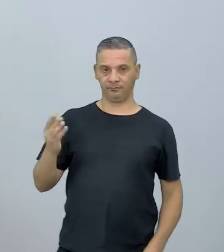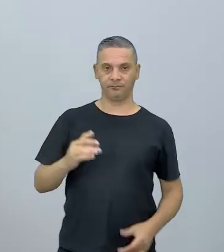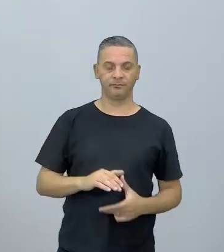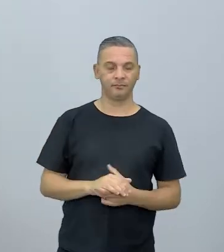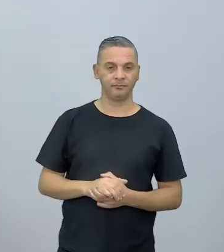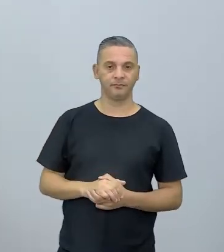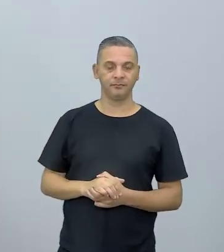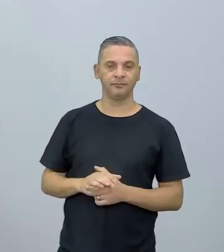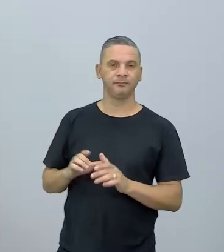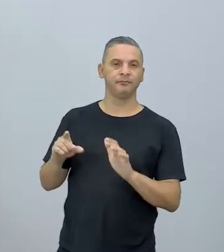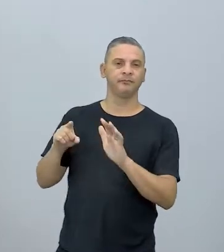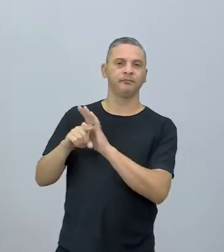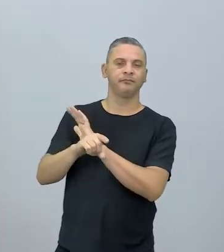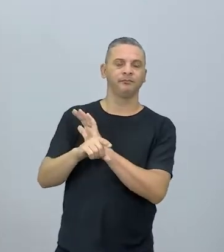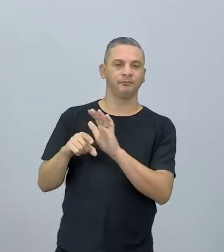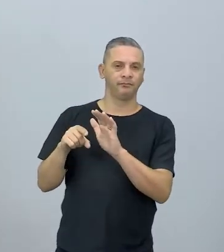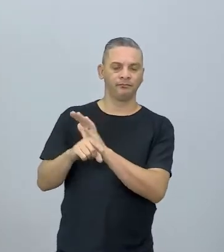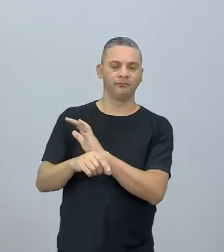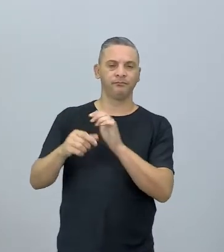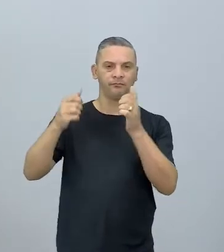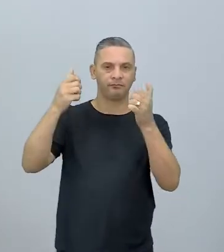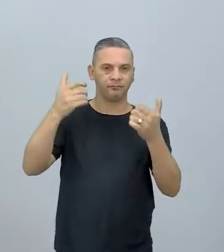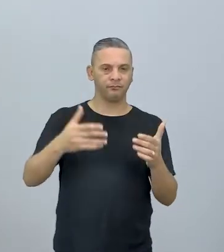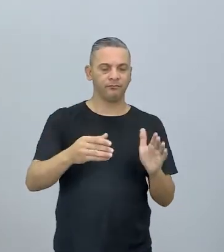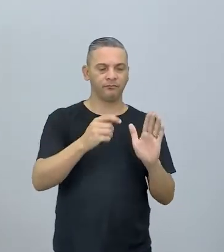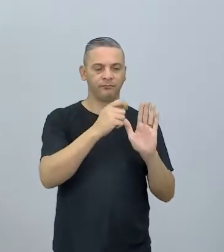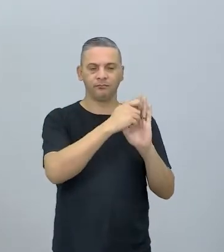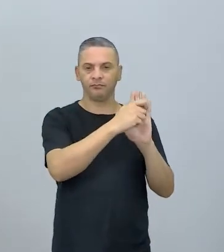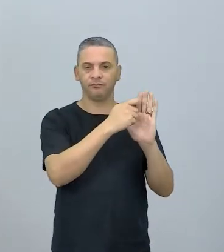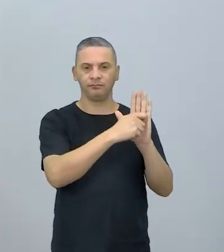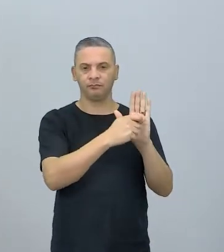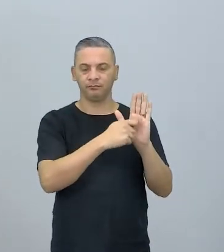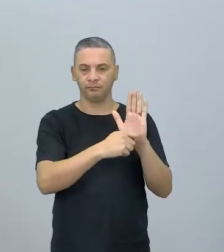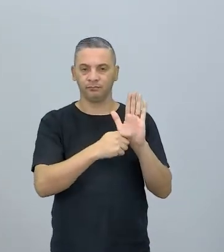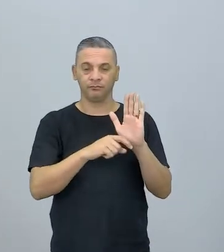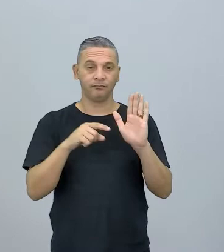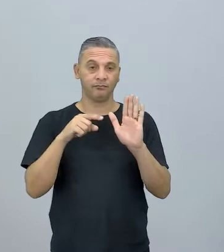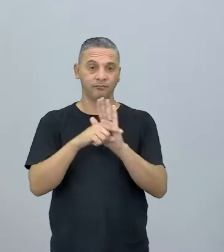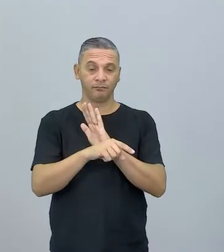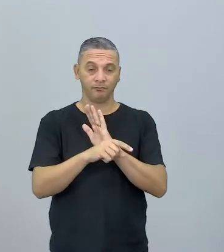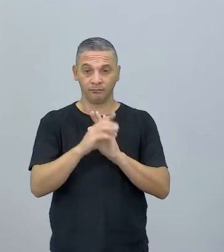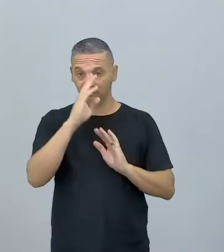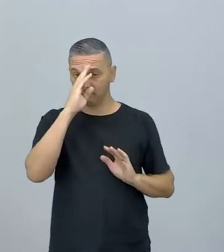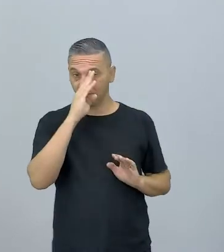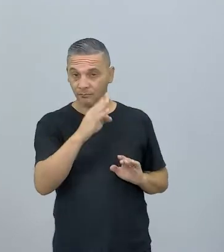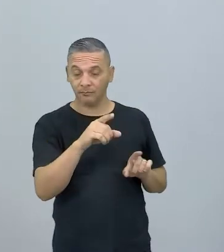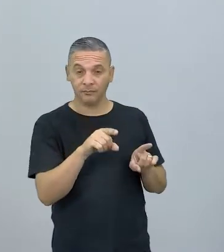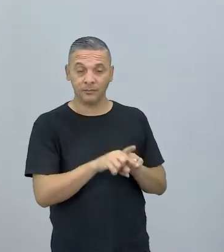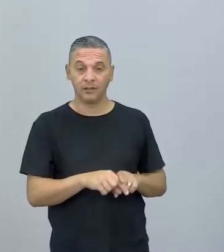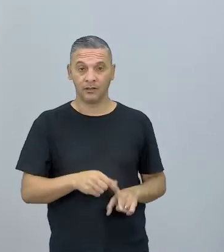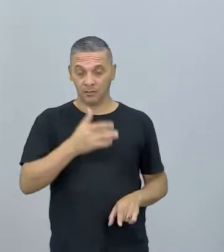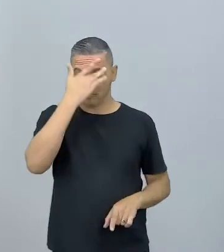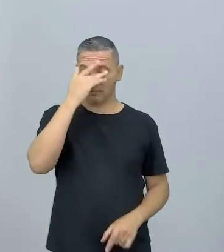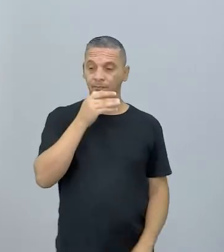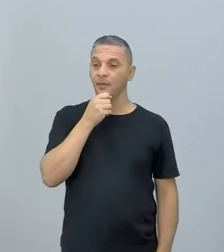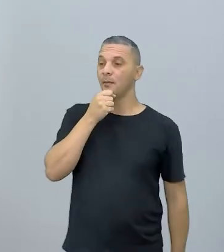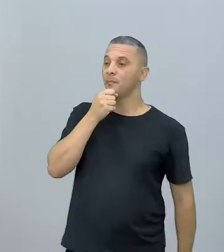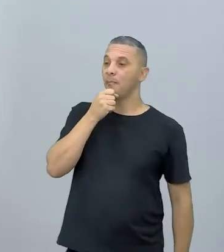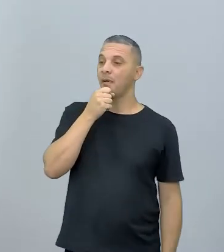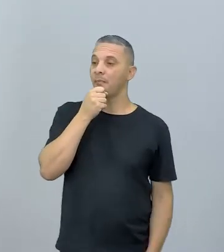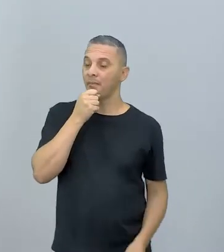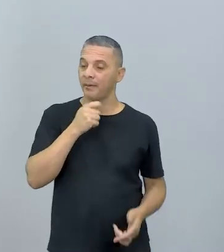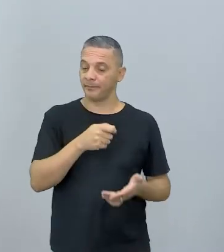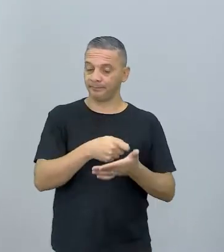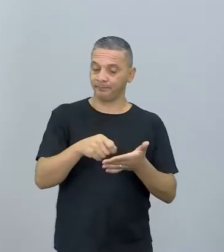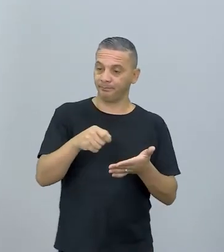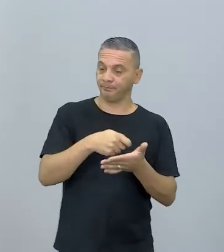o questionário que eu estava falando é aquele questionário que as perguntas são fechadas, né? Então o entrevistador ele escreve as perguntas